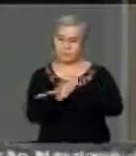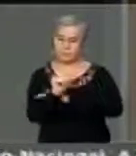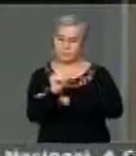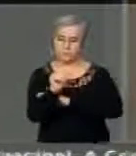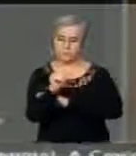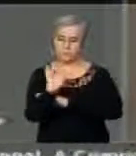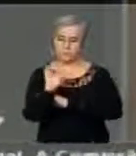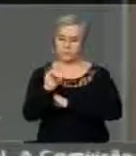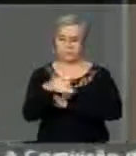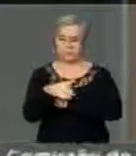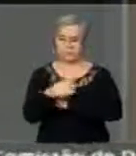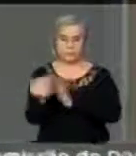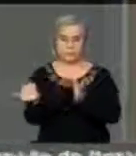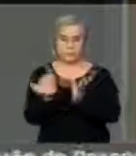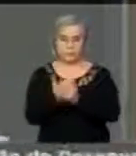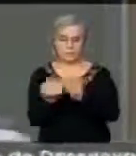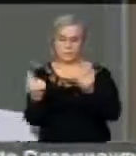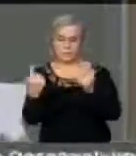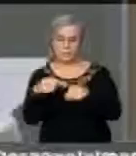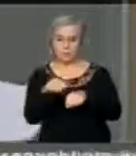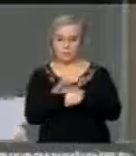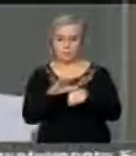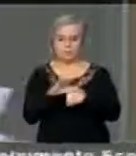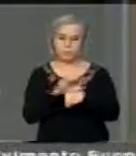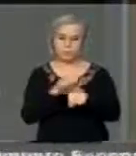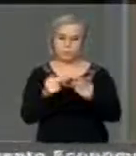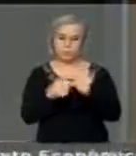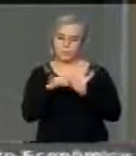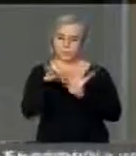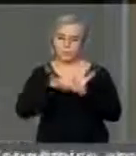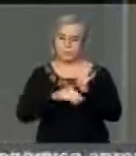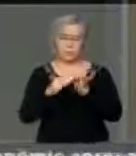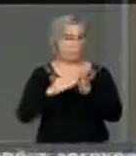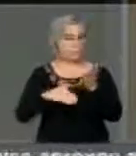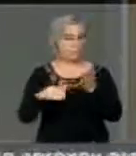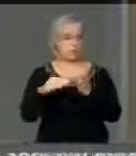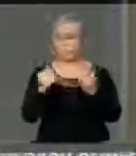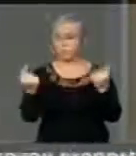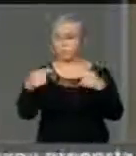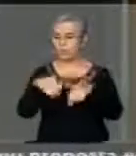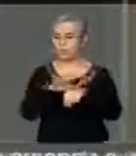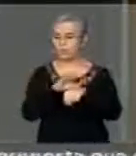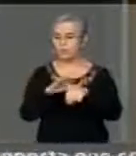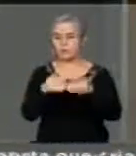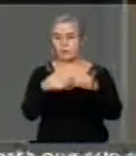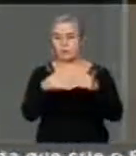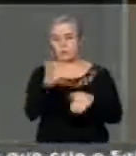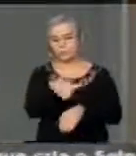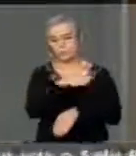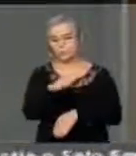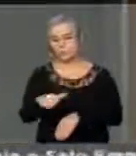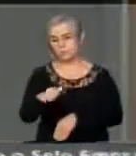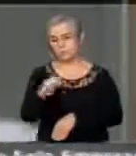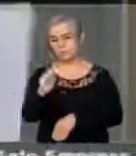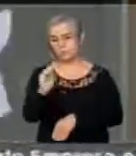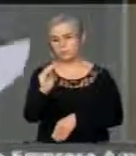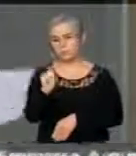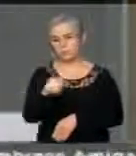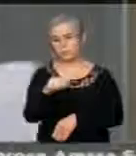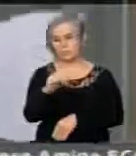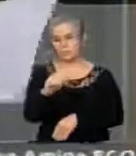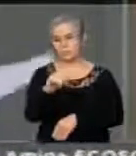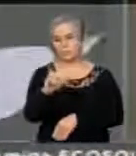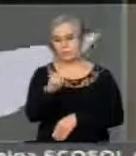de constitucionalidade, por entender que esse decreto é altamente constitucional, pedindo cancelamento. Se ele não fizer